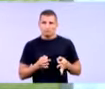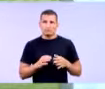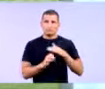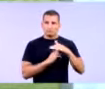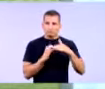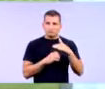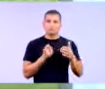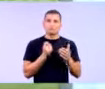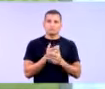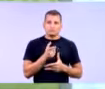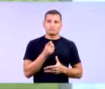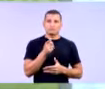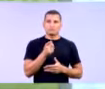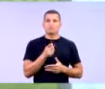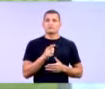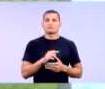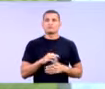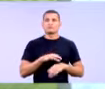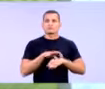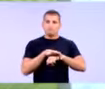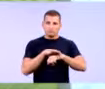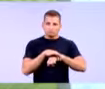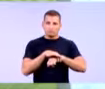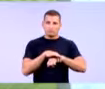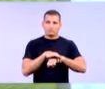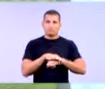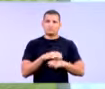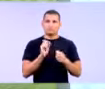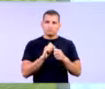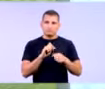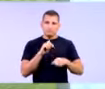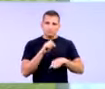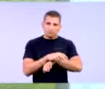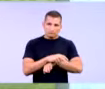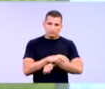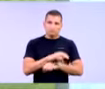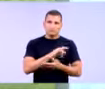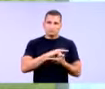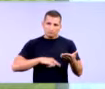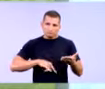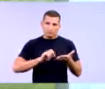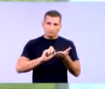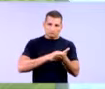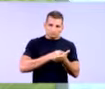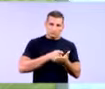ela paga para você essa apólice, né? Faz um contrato lá e paga para você seguro